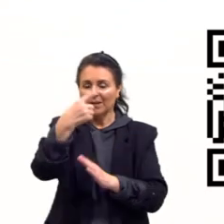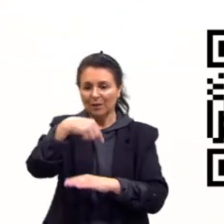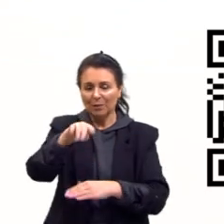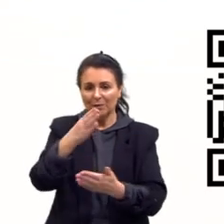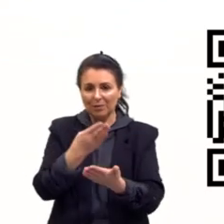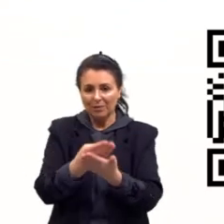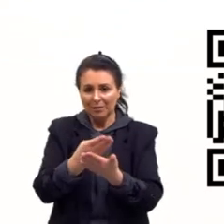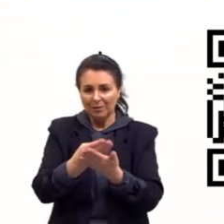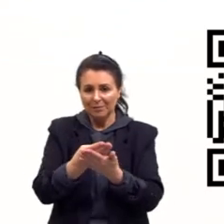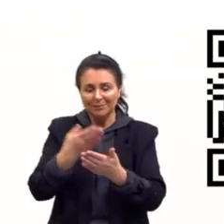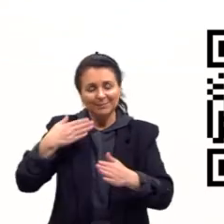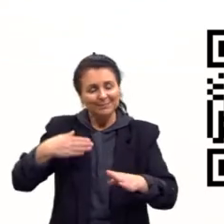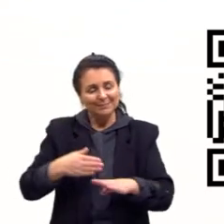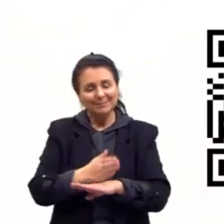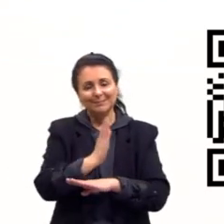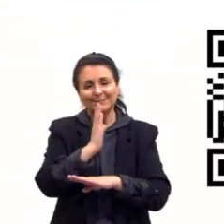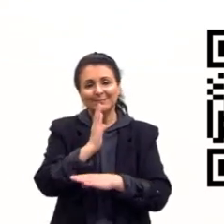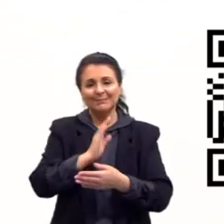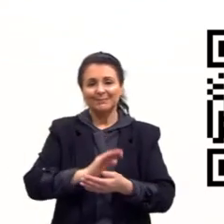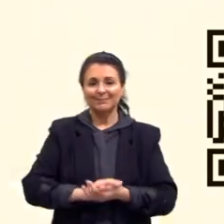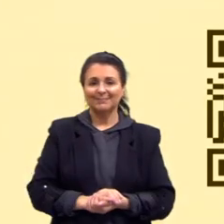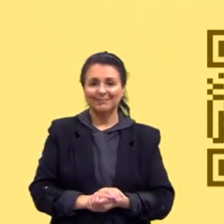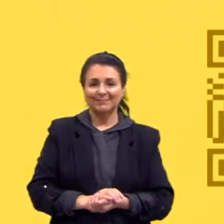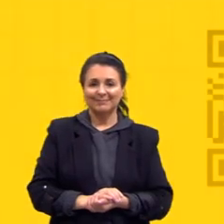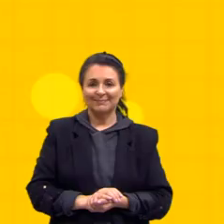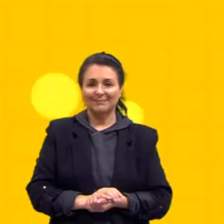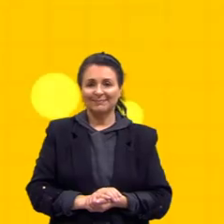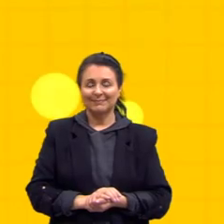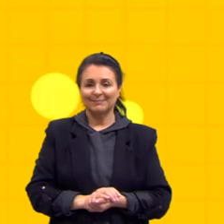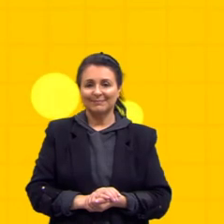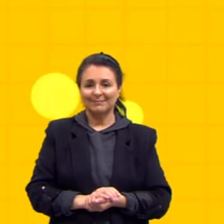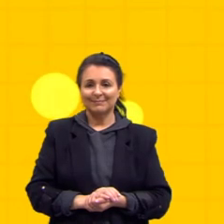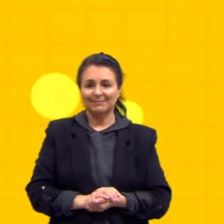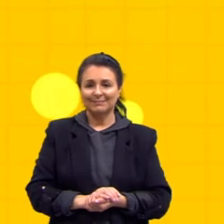próxima aula então partiu passar um